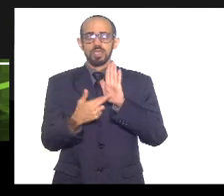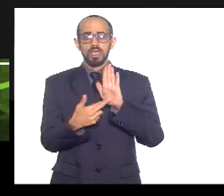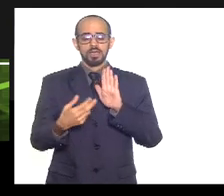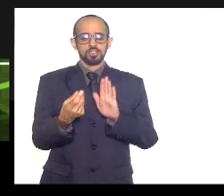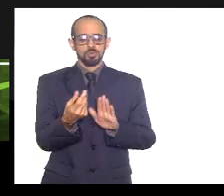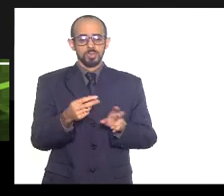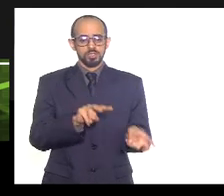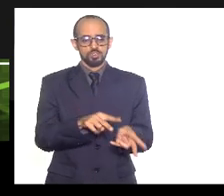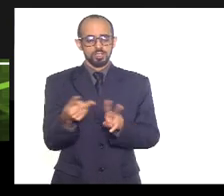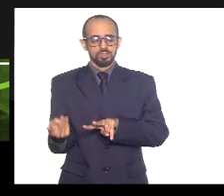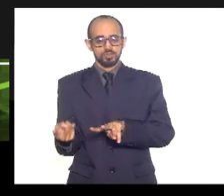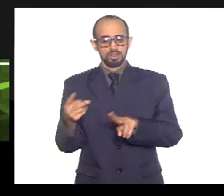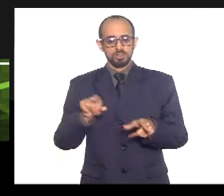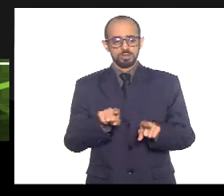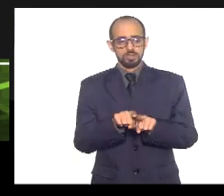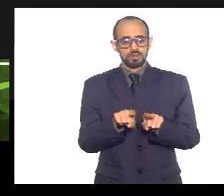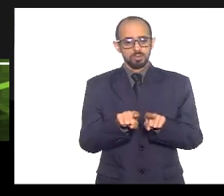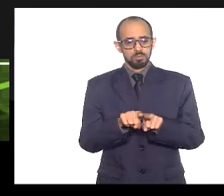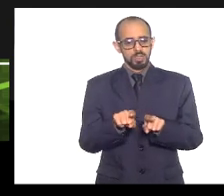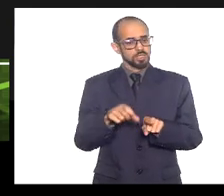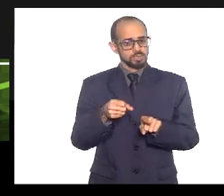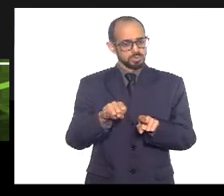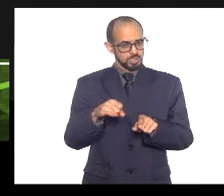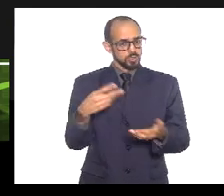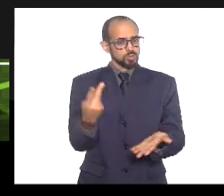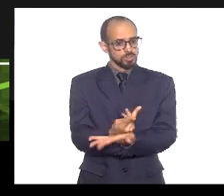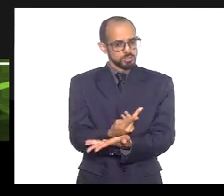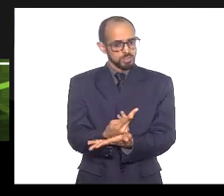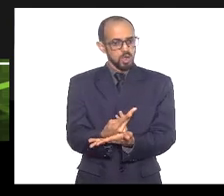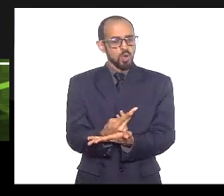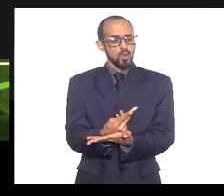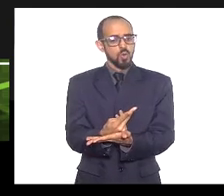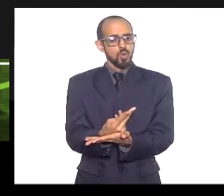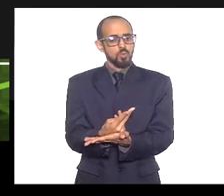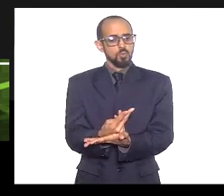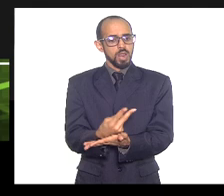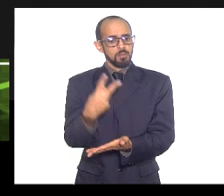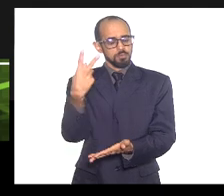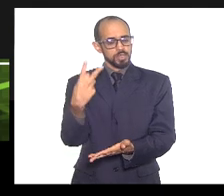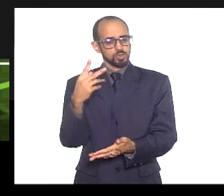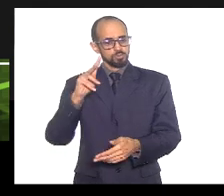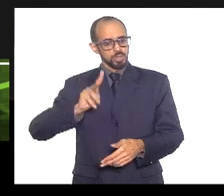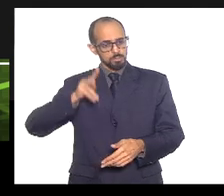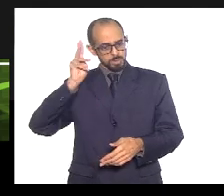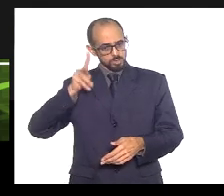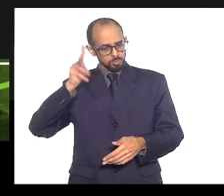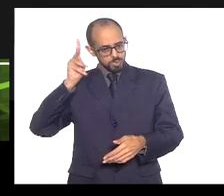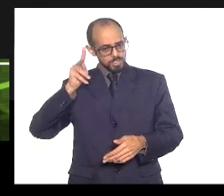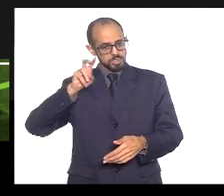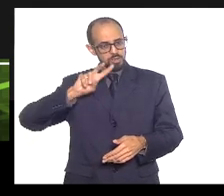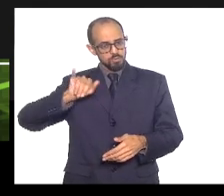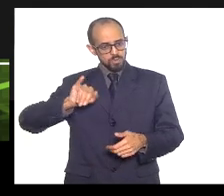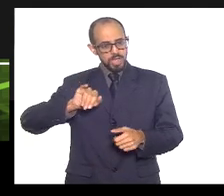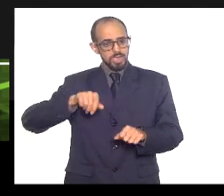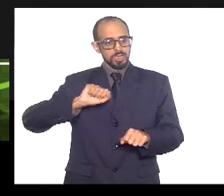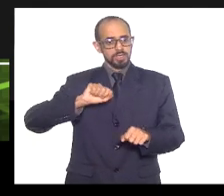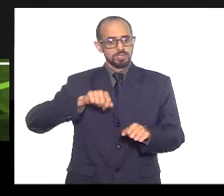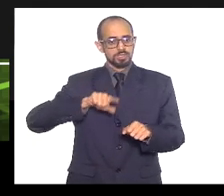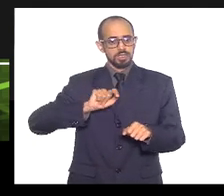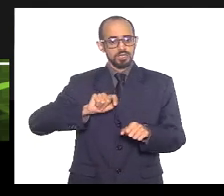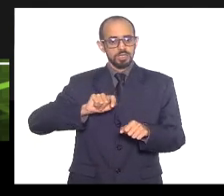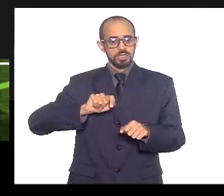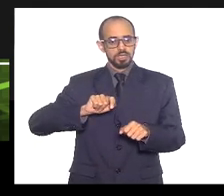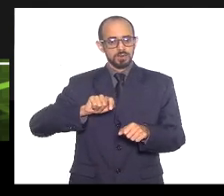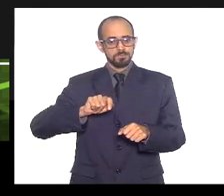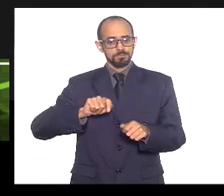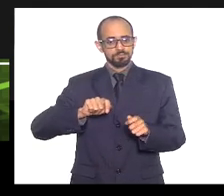transferência, se foi o caso, né, eventualmente pela Petrobras, poderão ser cobertas